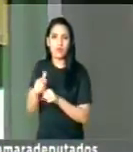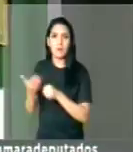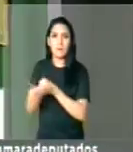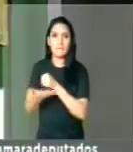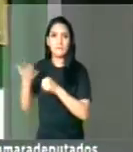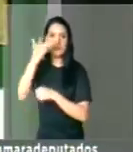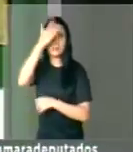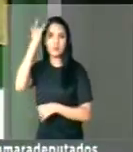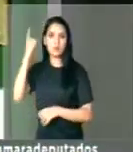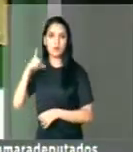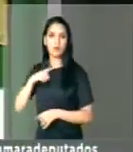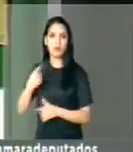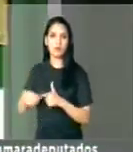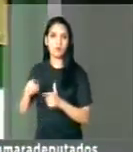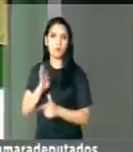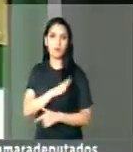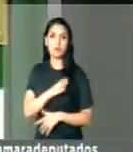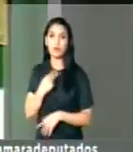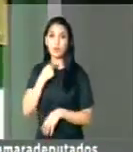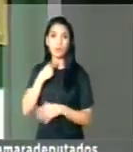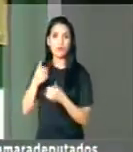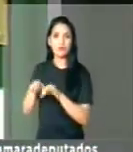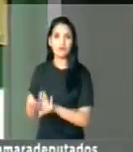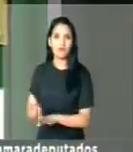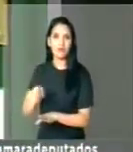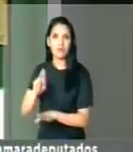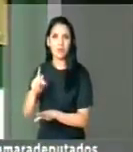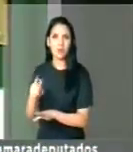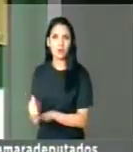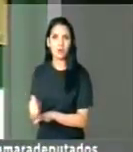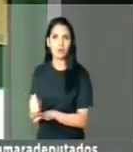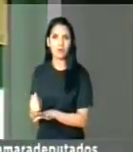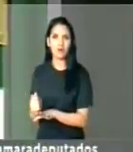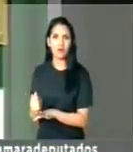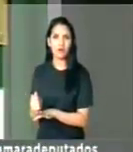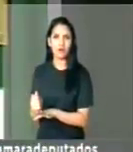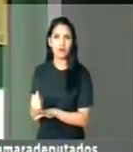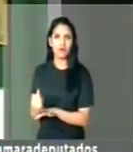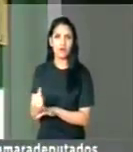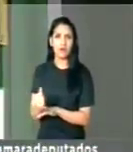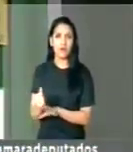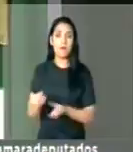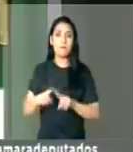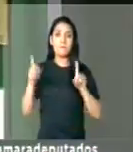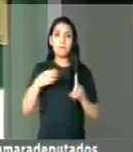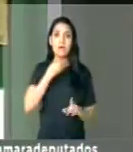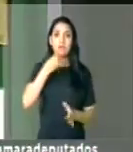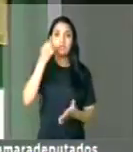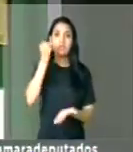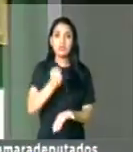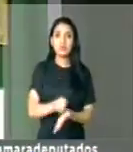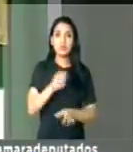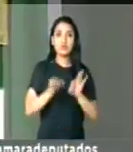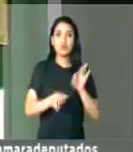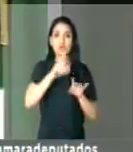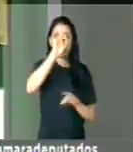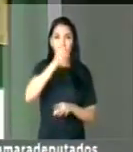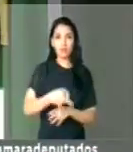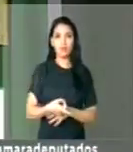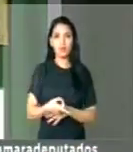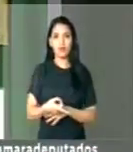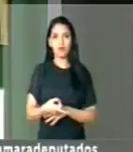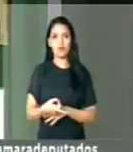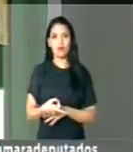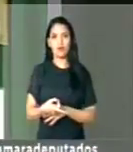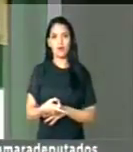coronariano. Pelo contrário, essa unidade para onde ele foi transferido de forma arbitrária, quando tem pacientes desse tipo, trabalha